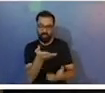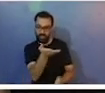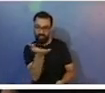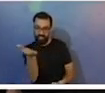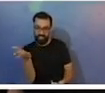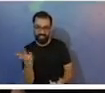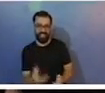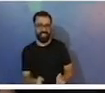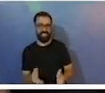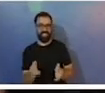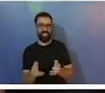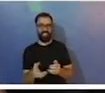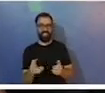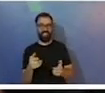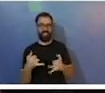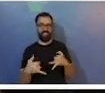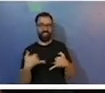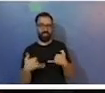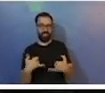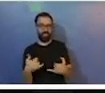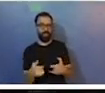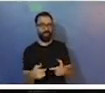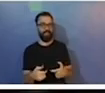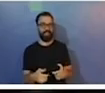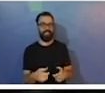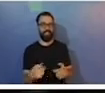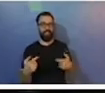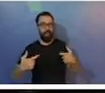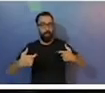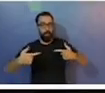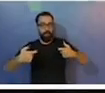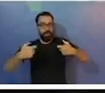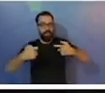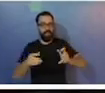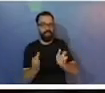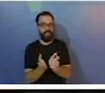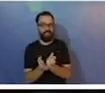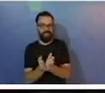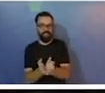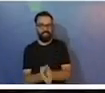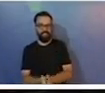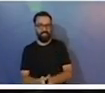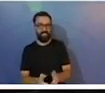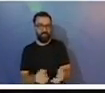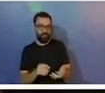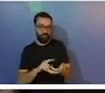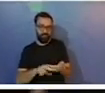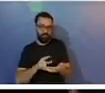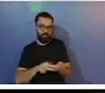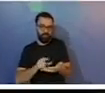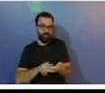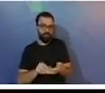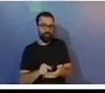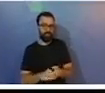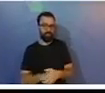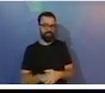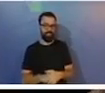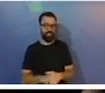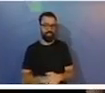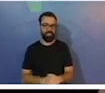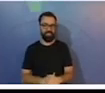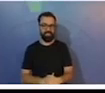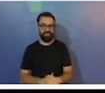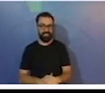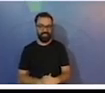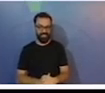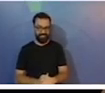Batalha Naval, que vocês vão poder baixar no aplicativo do celular, no computador. Vão poder jogar sozinho, tá? O